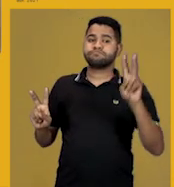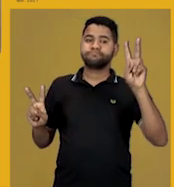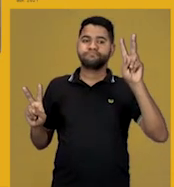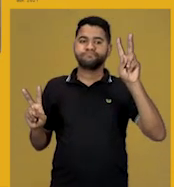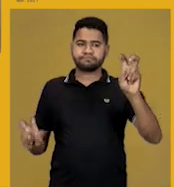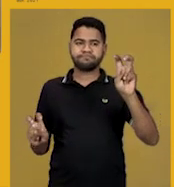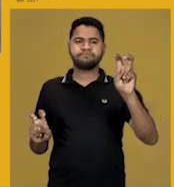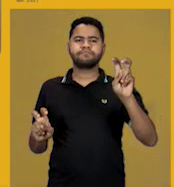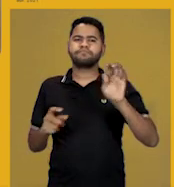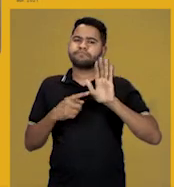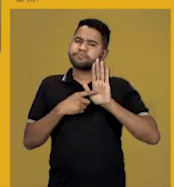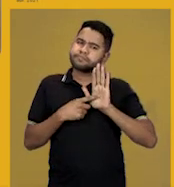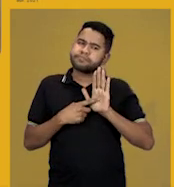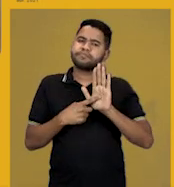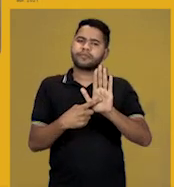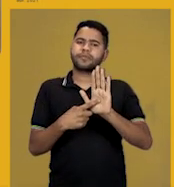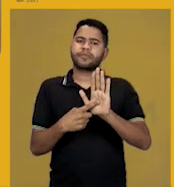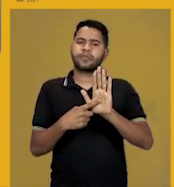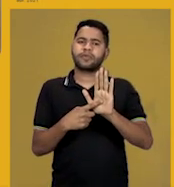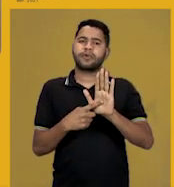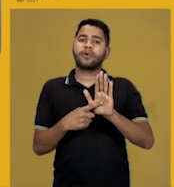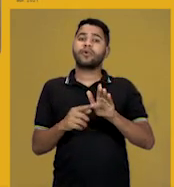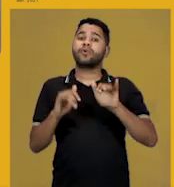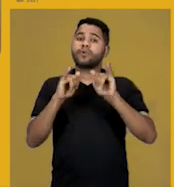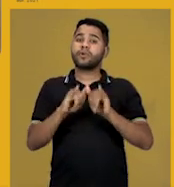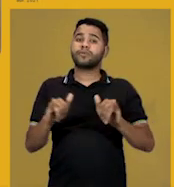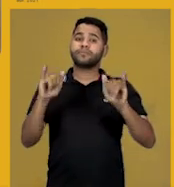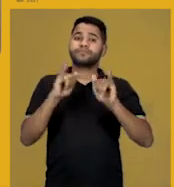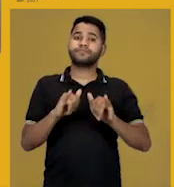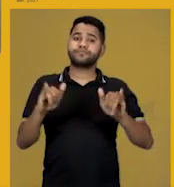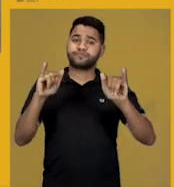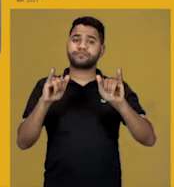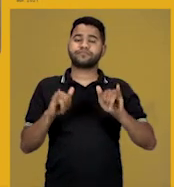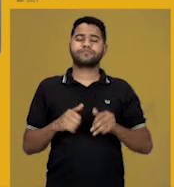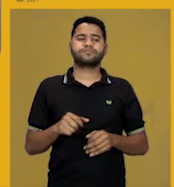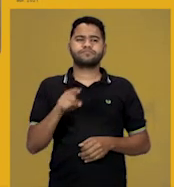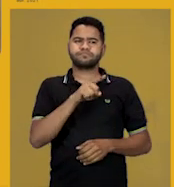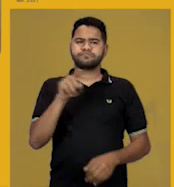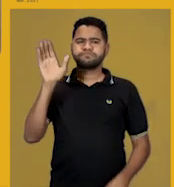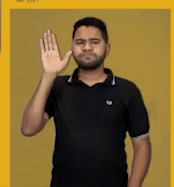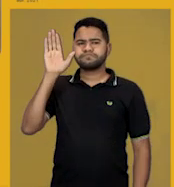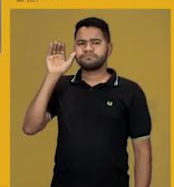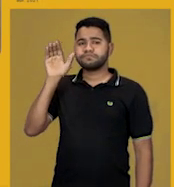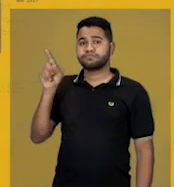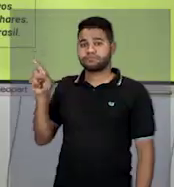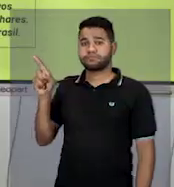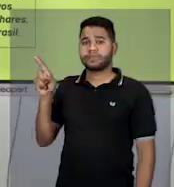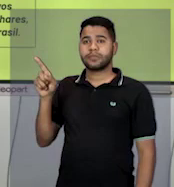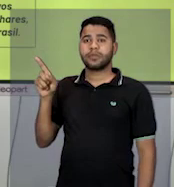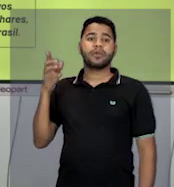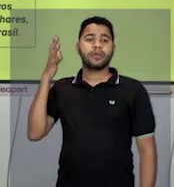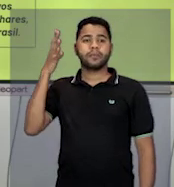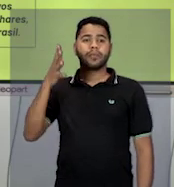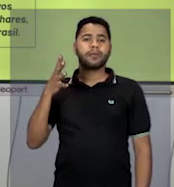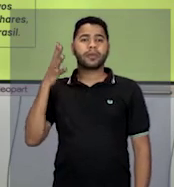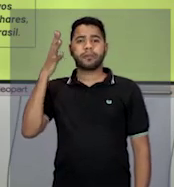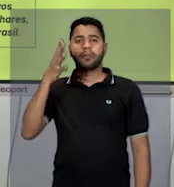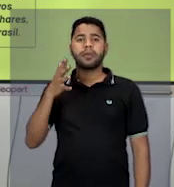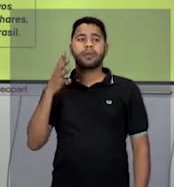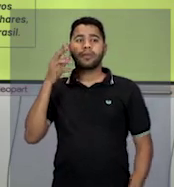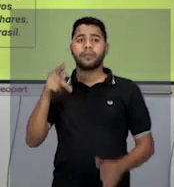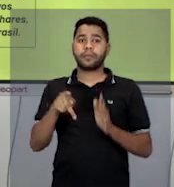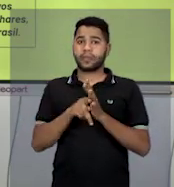vem para ilustrar aquilo que a notícia apresentou. Vocês observaram que a fala dele vai aparecer